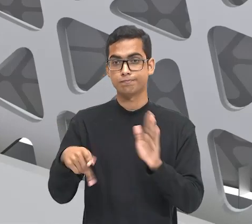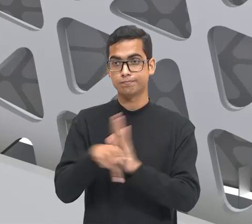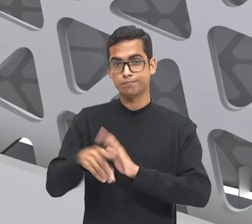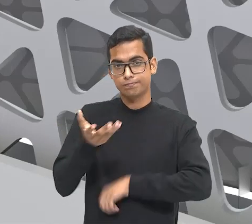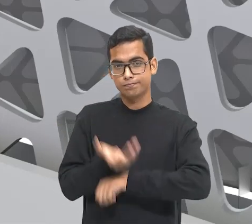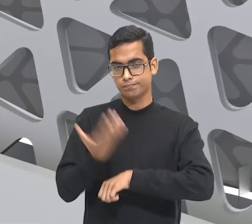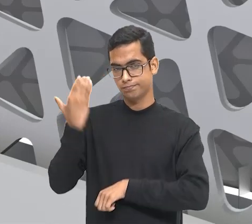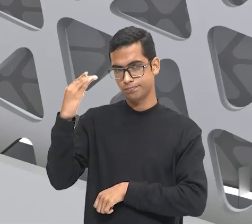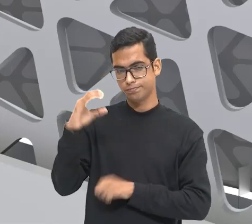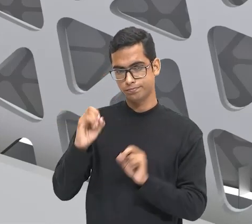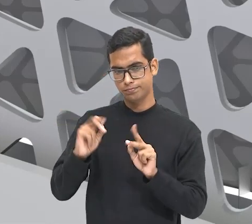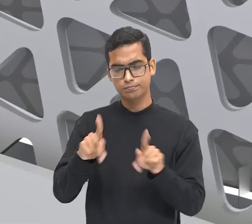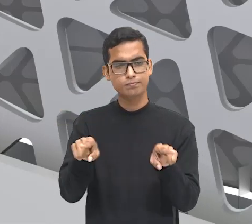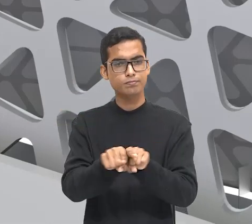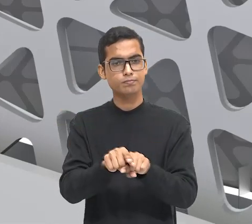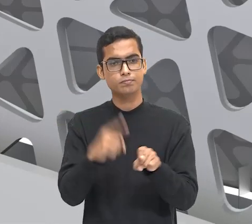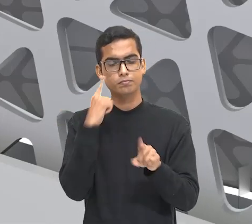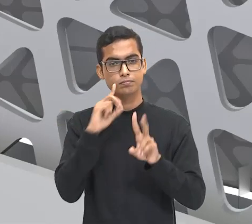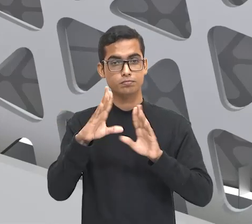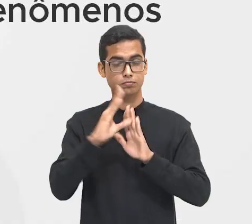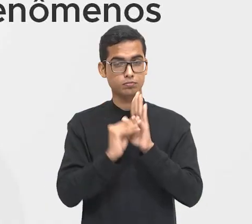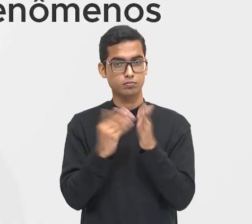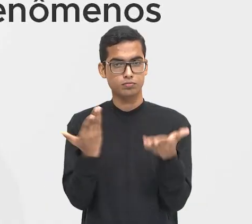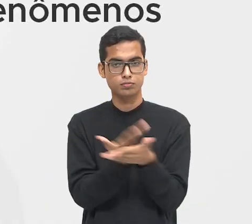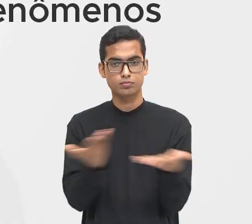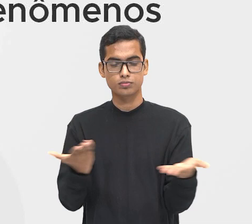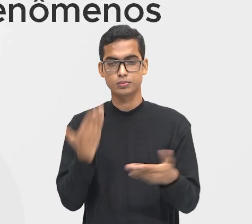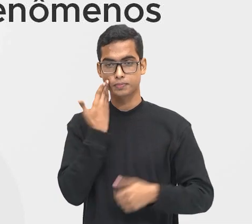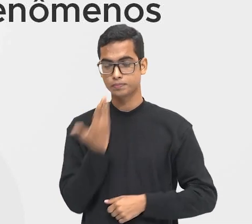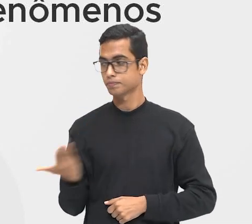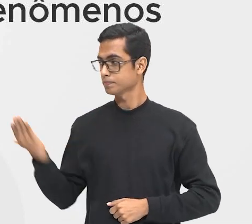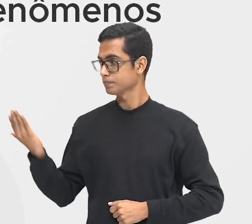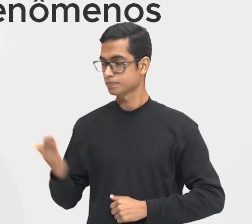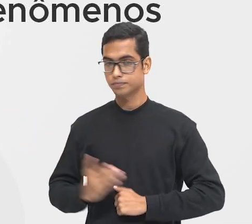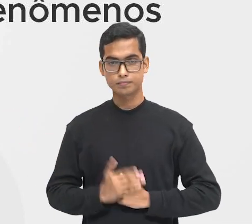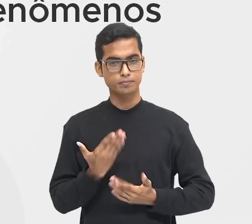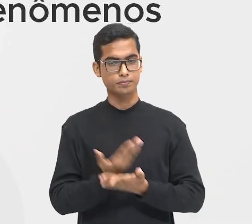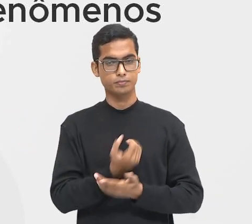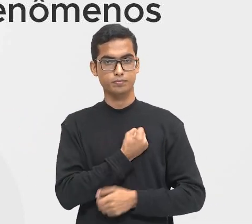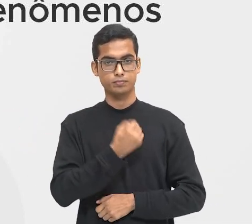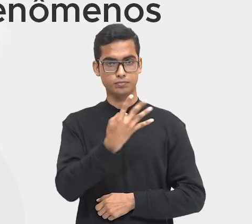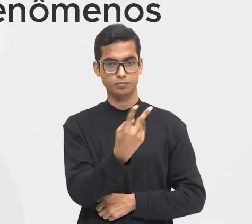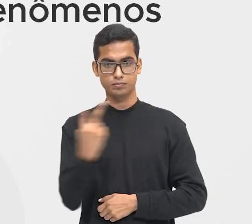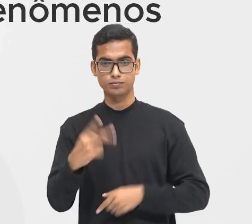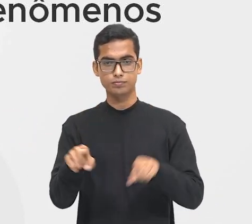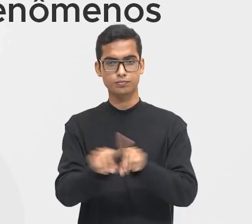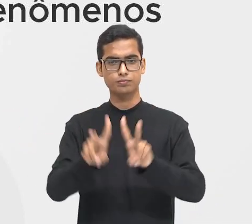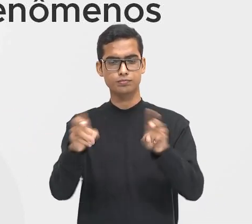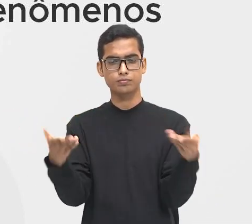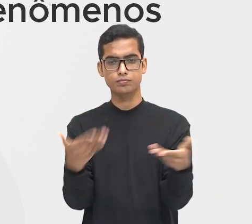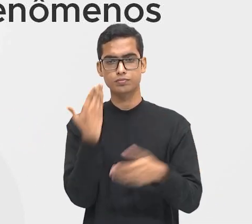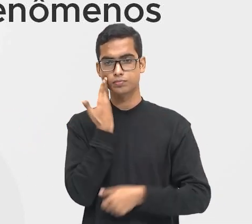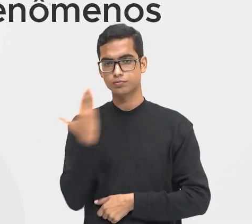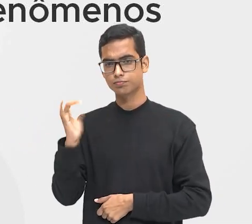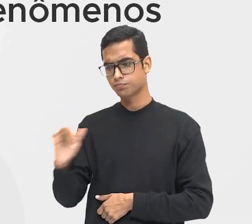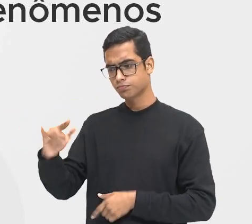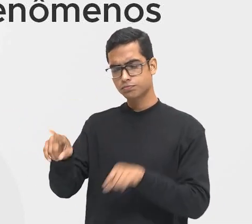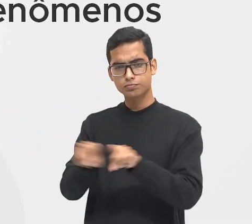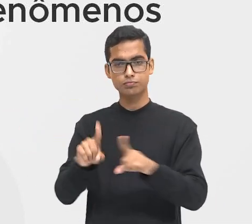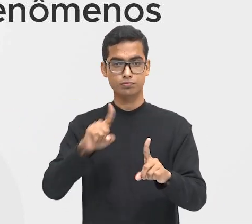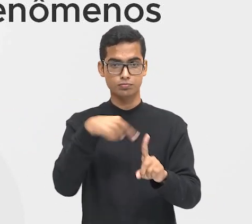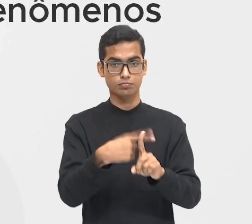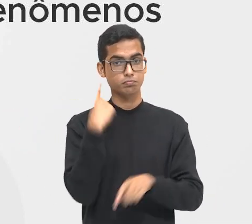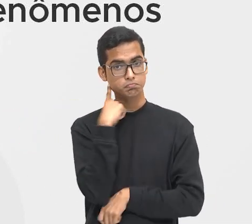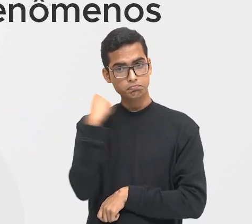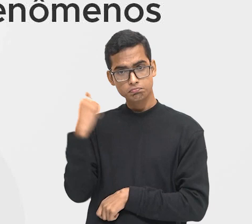do nosso componente. Vamos observar então qual é o conteúdo da nossa aula de hoje. Nossa aula 42, que tem como objeto de conhecimento imagem